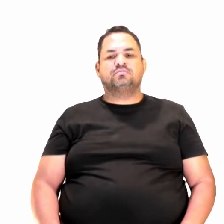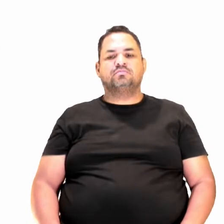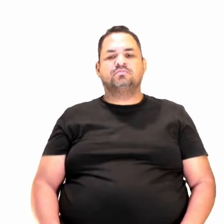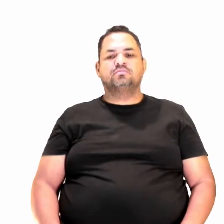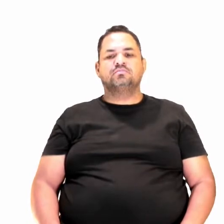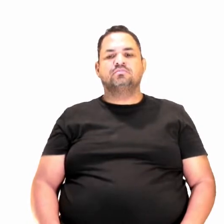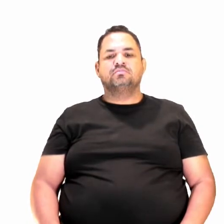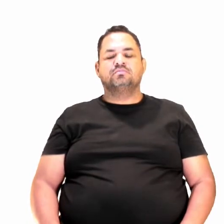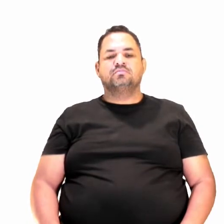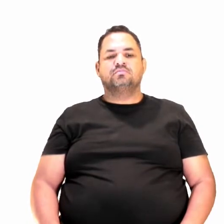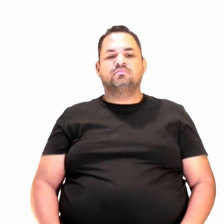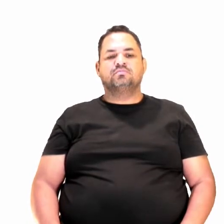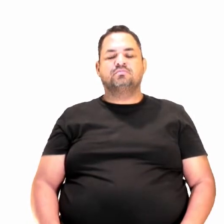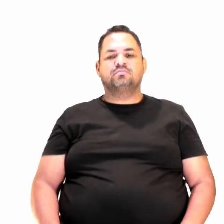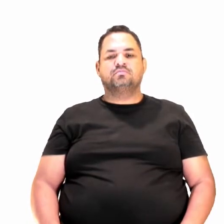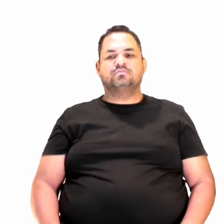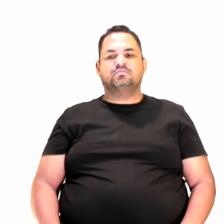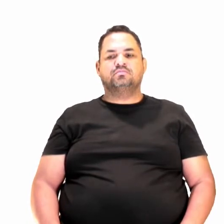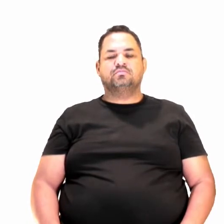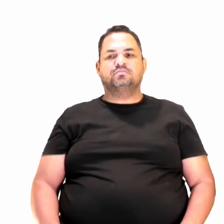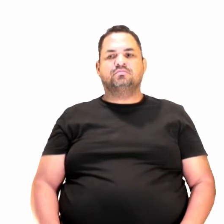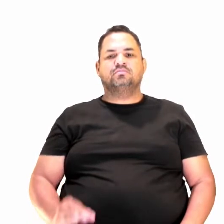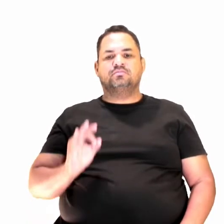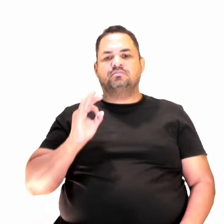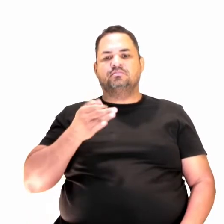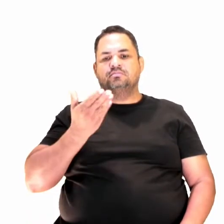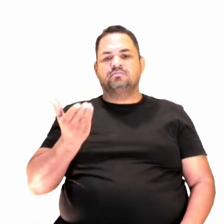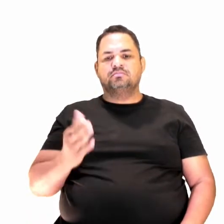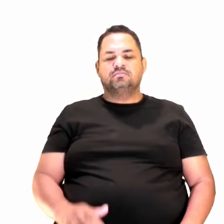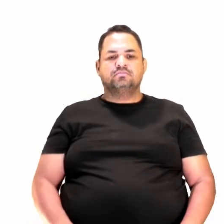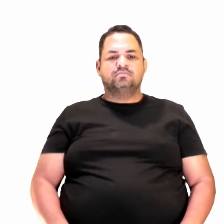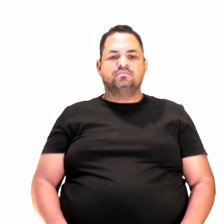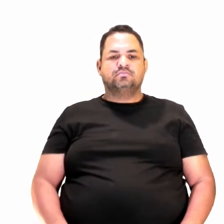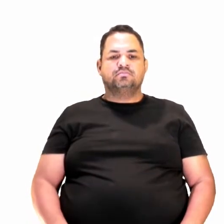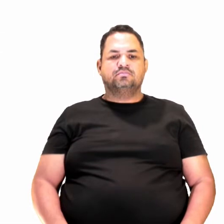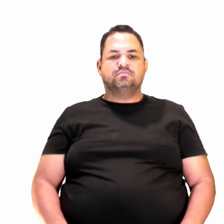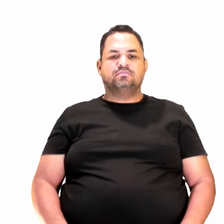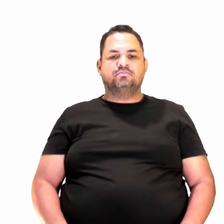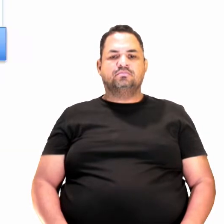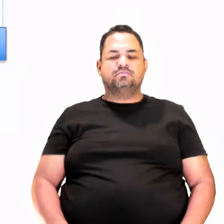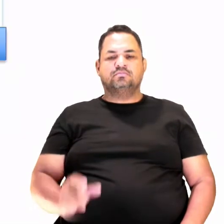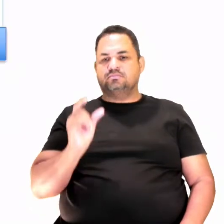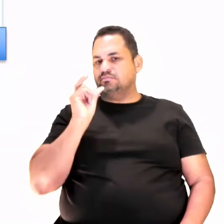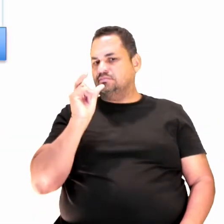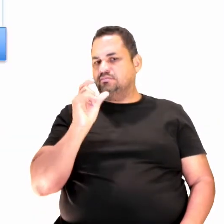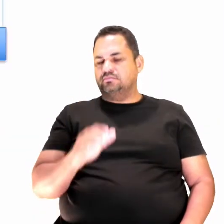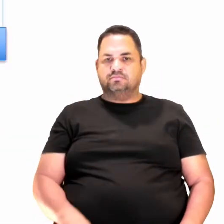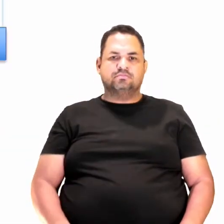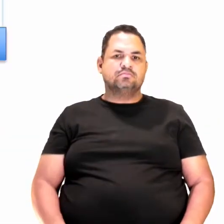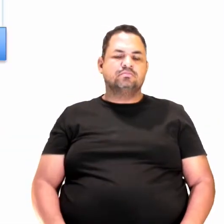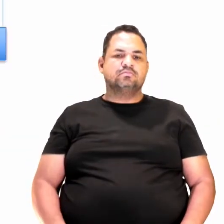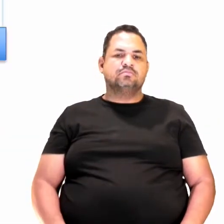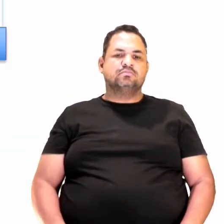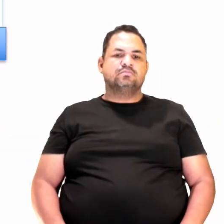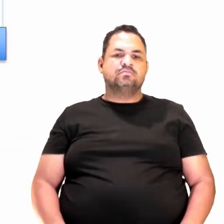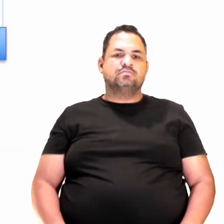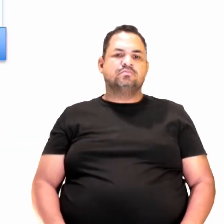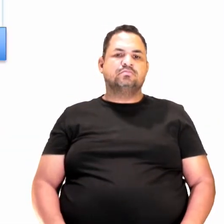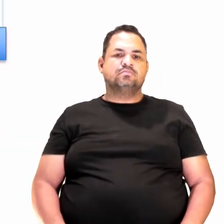thin, certo? Não que o slim, slender não seja magro, mas é como se fosse uma escadinha, certo?